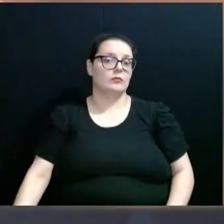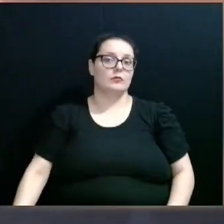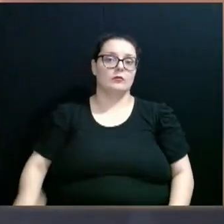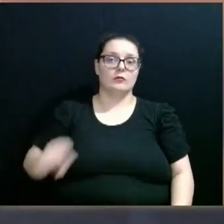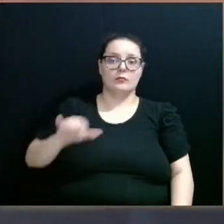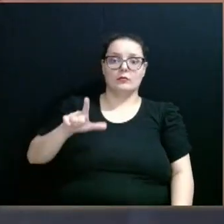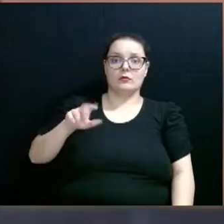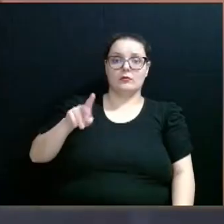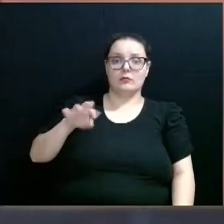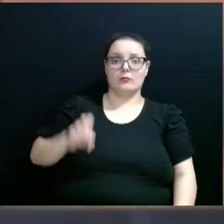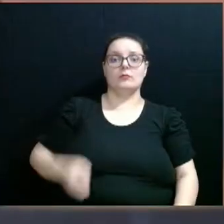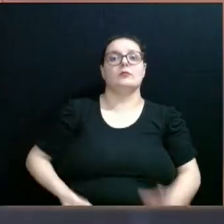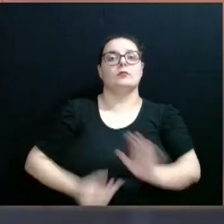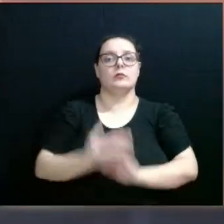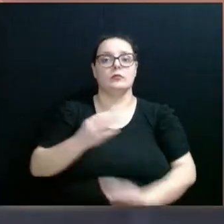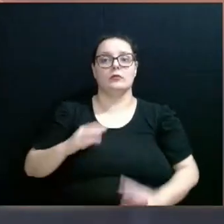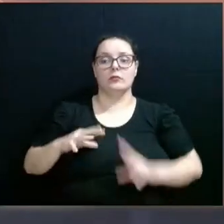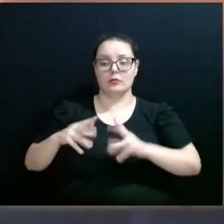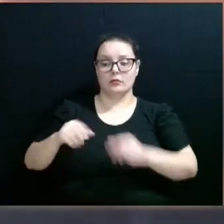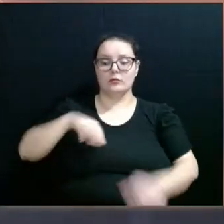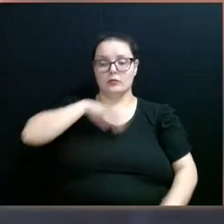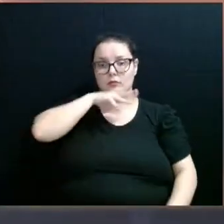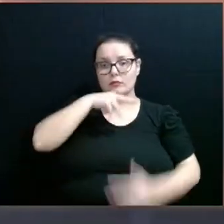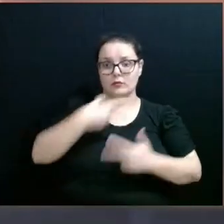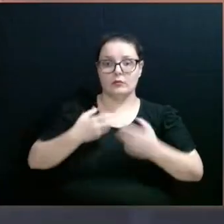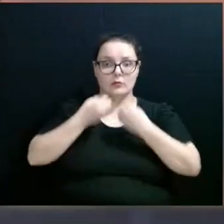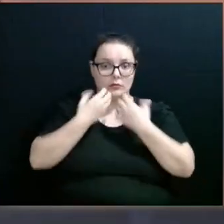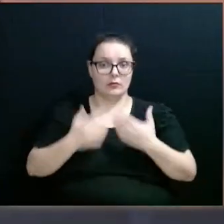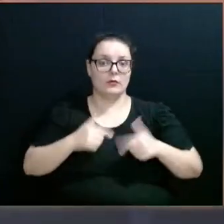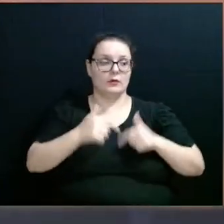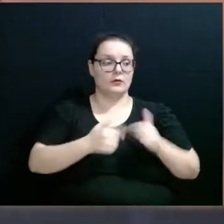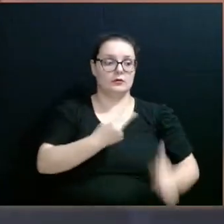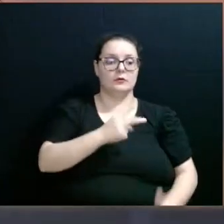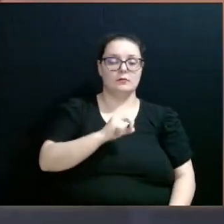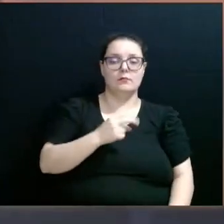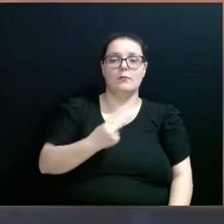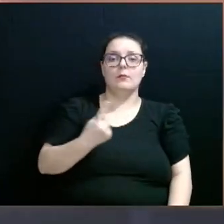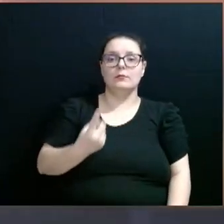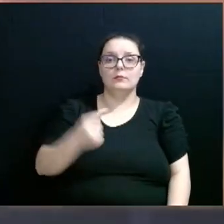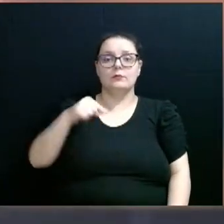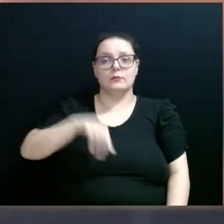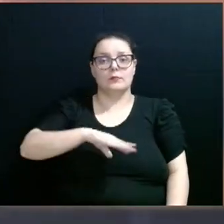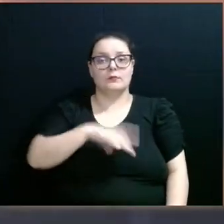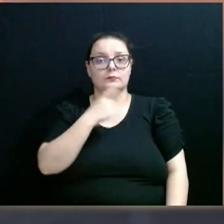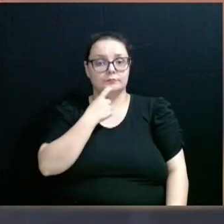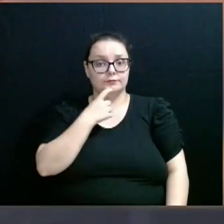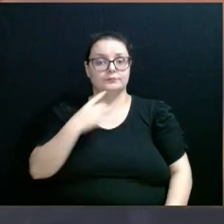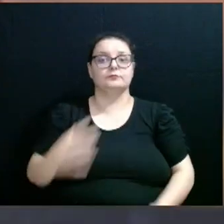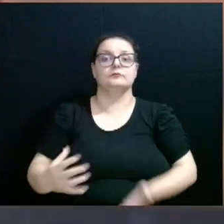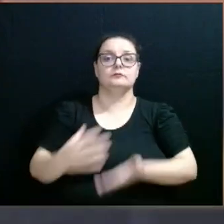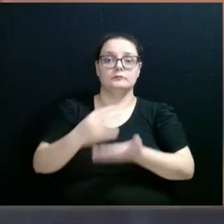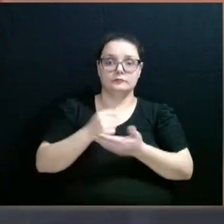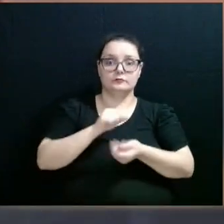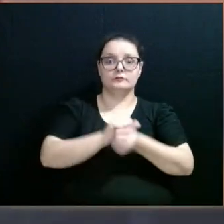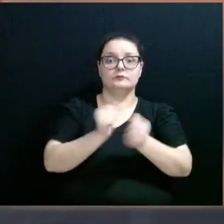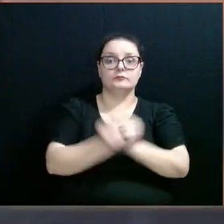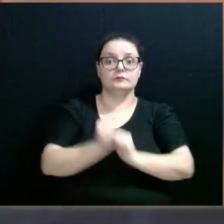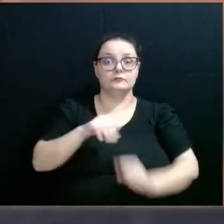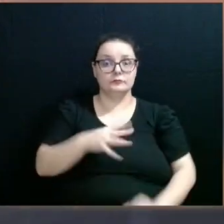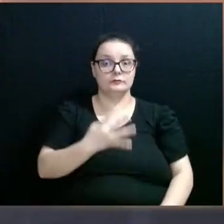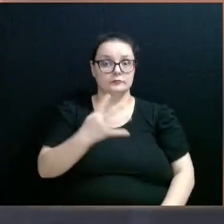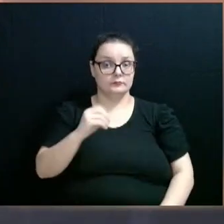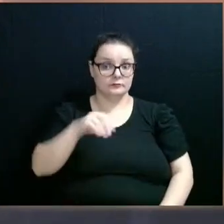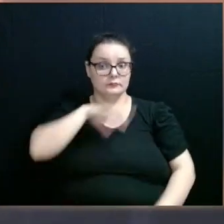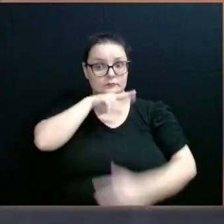da ONG Todo Bicho Bom. A gente trabalha desde 2021 em Campinas e já resgatamos e reabilitamos mais de 400 animais. Né?